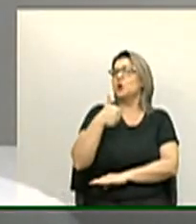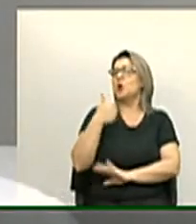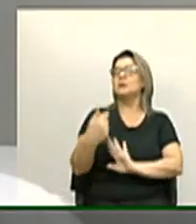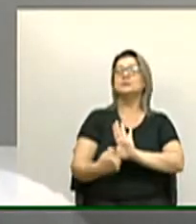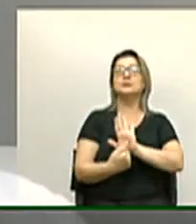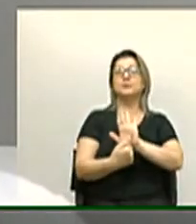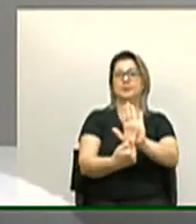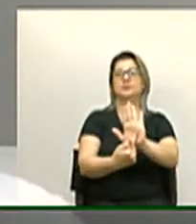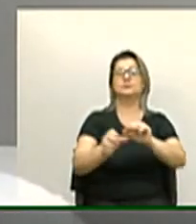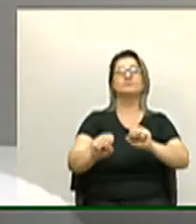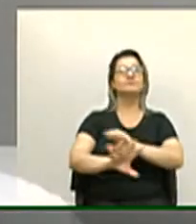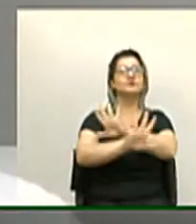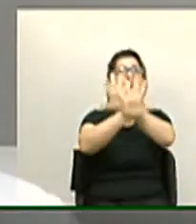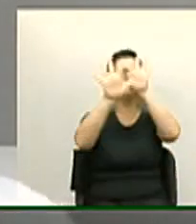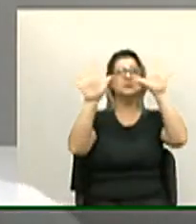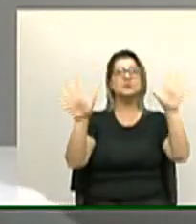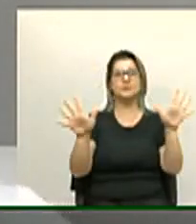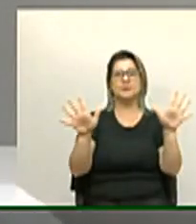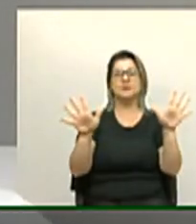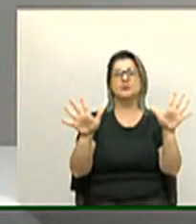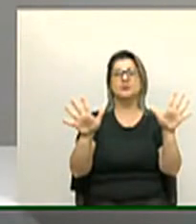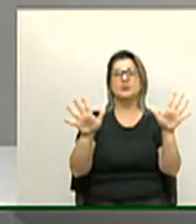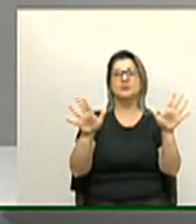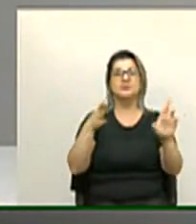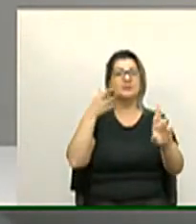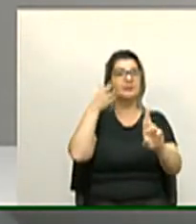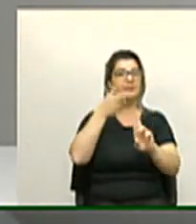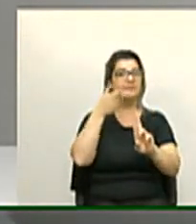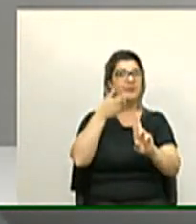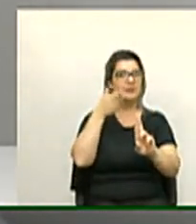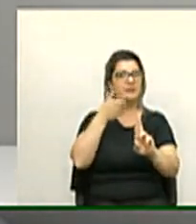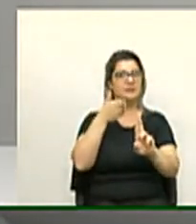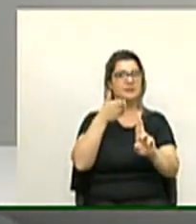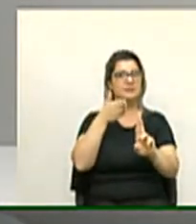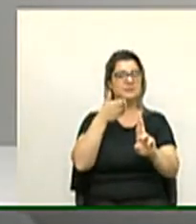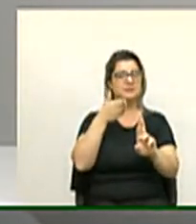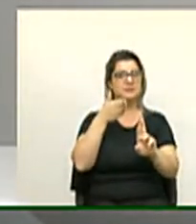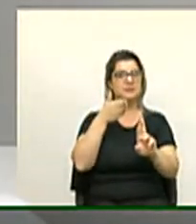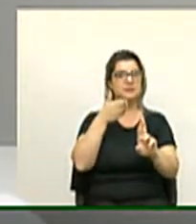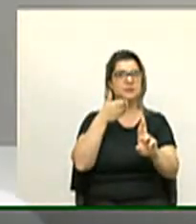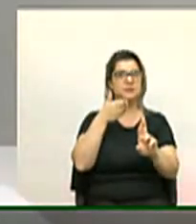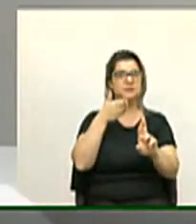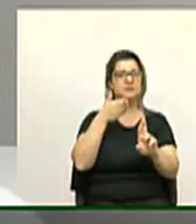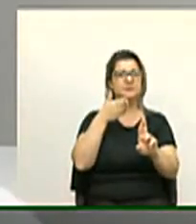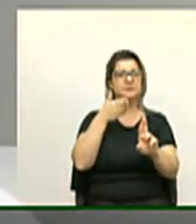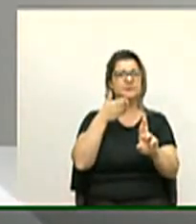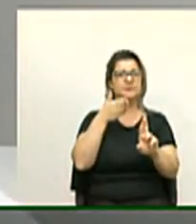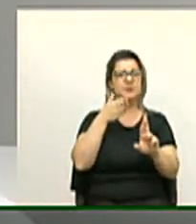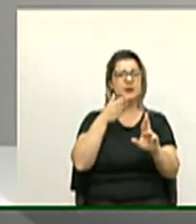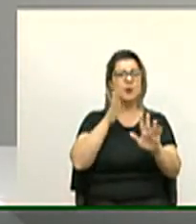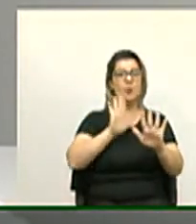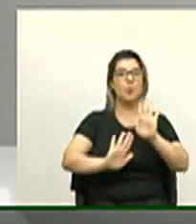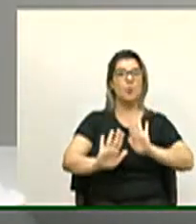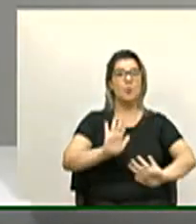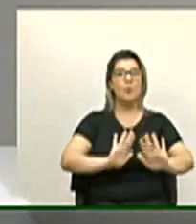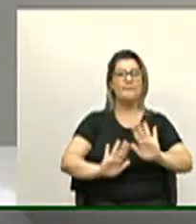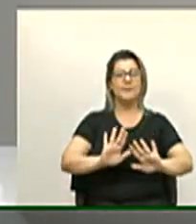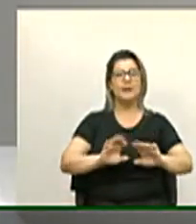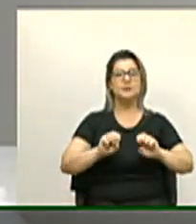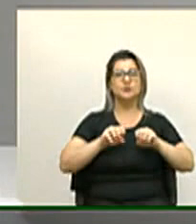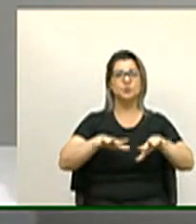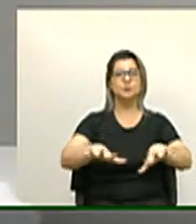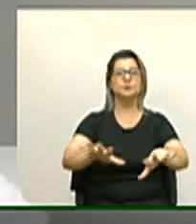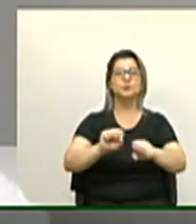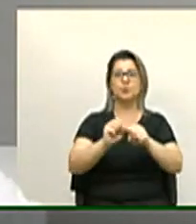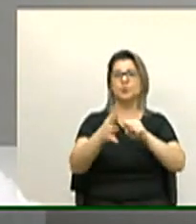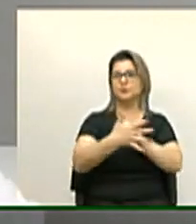apresentações de transparência no que se refere, inclusive, às medidas e ao combate ao